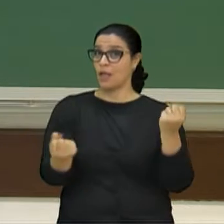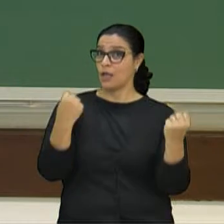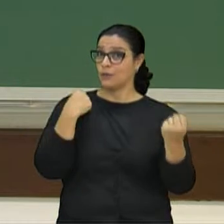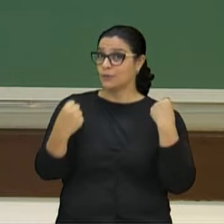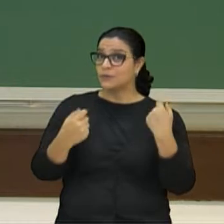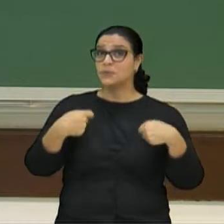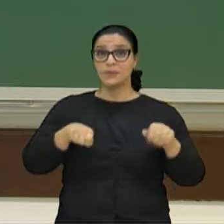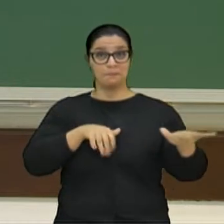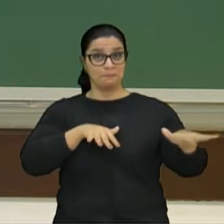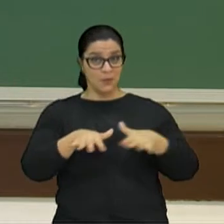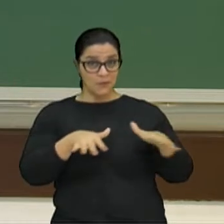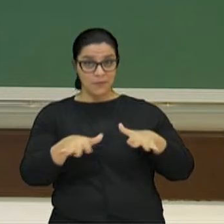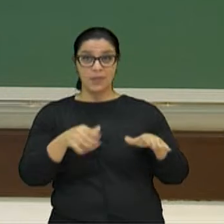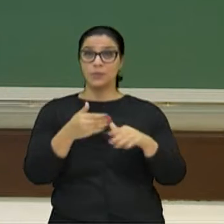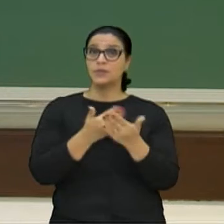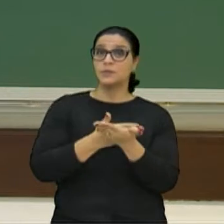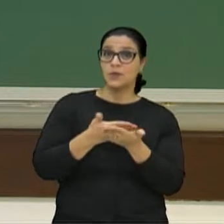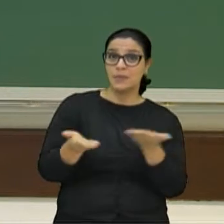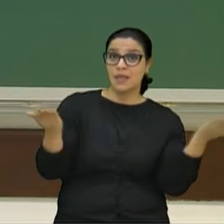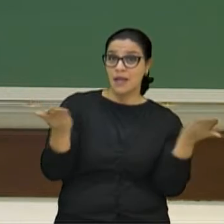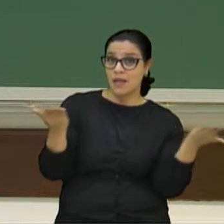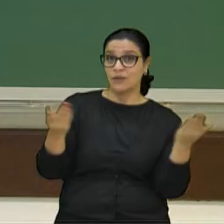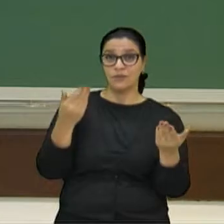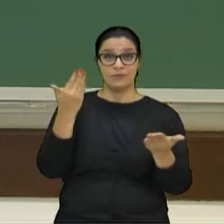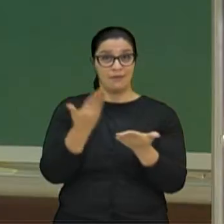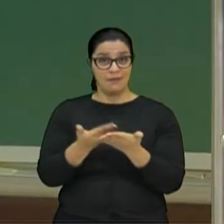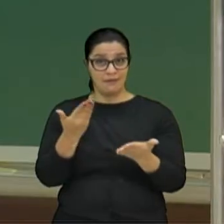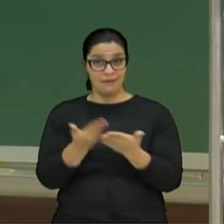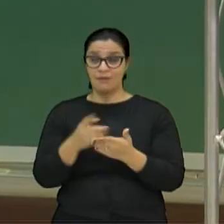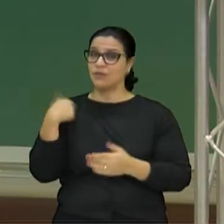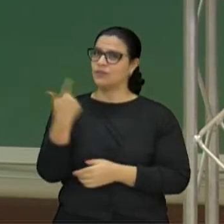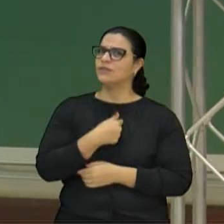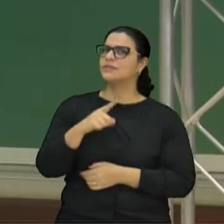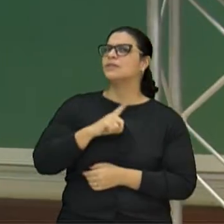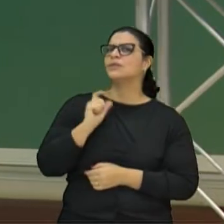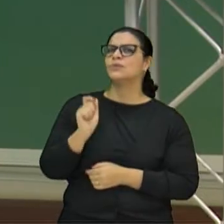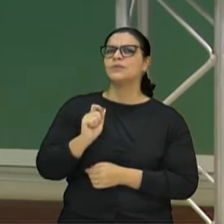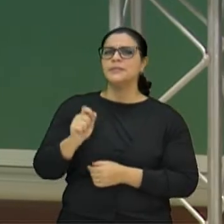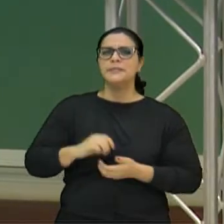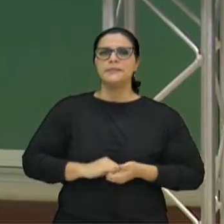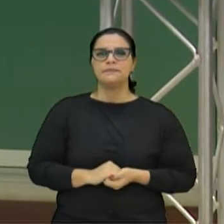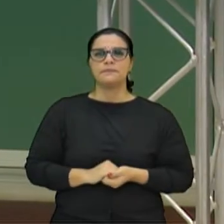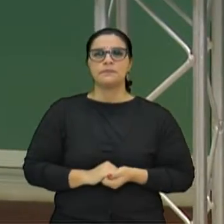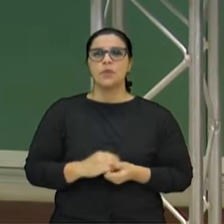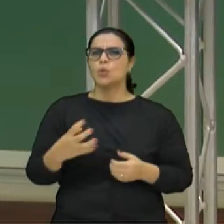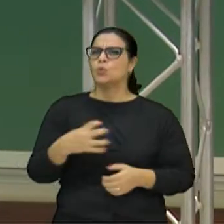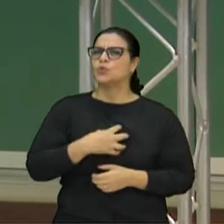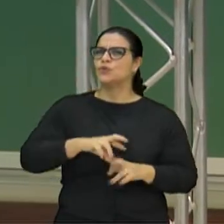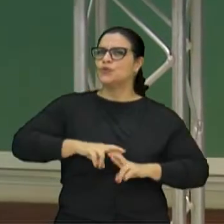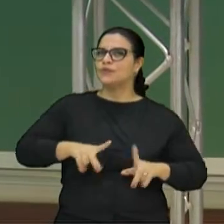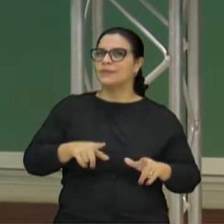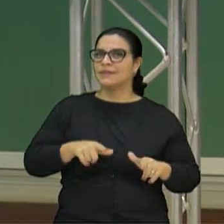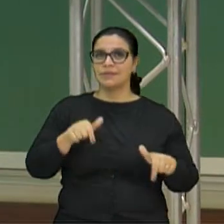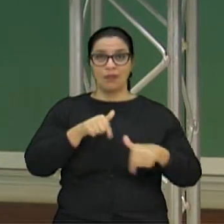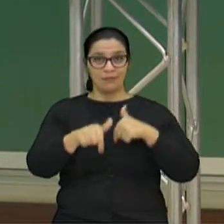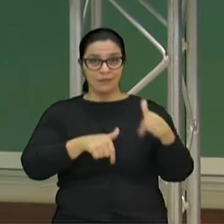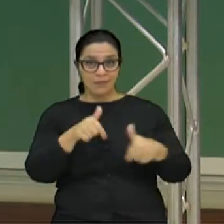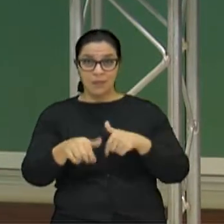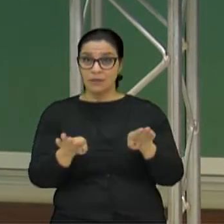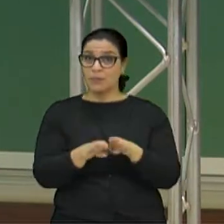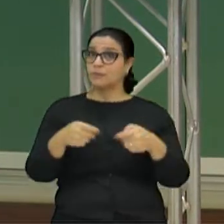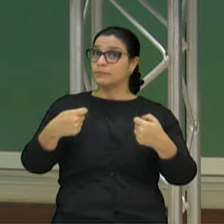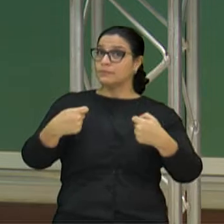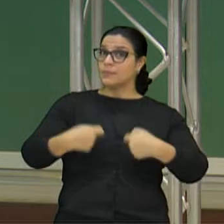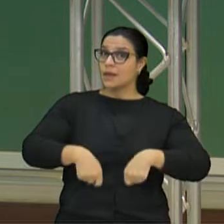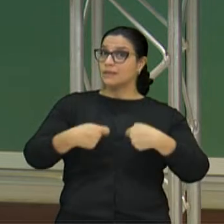Física é movimento, então para começarmos bem a aula, para termos uma maneira diferente de trabalhar, como